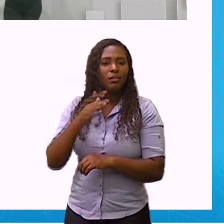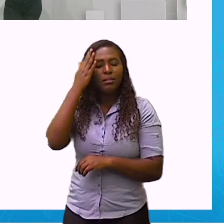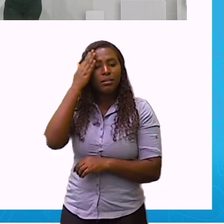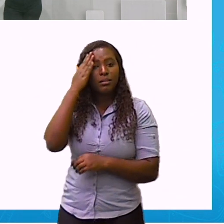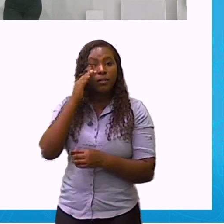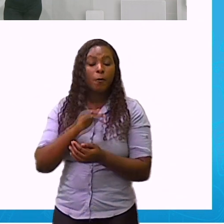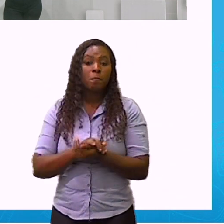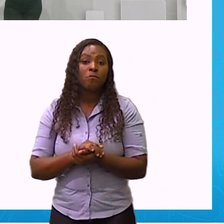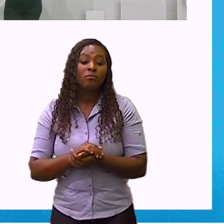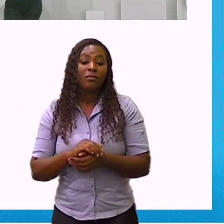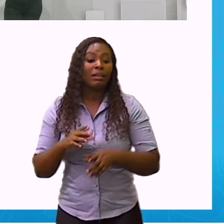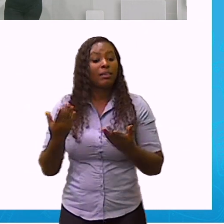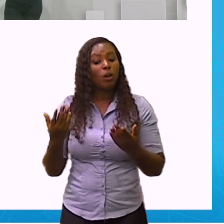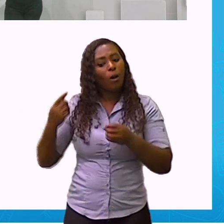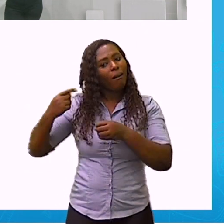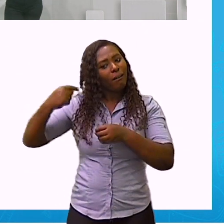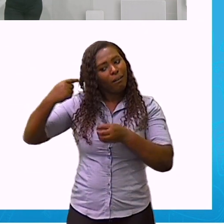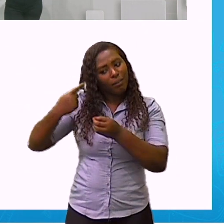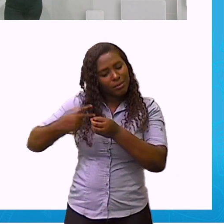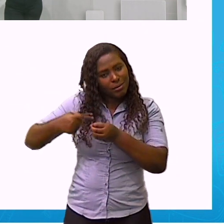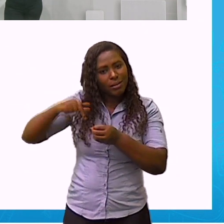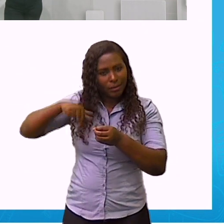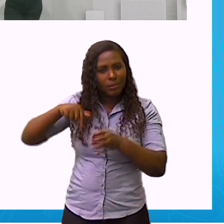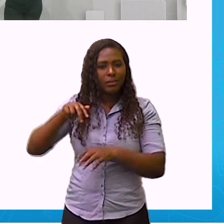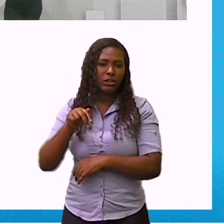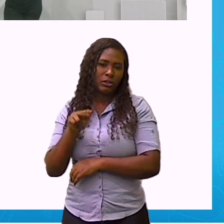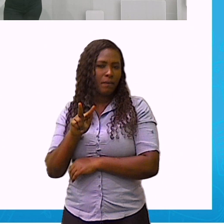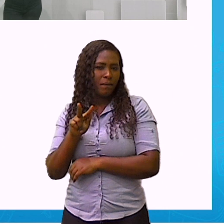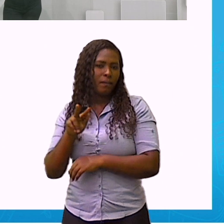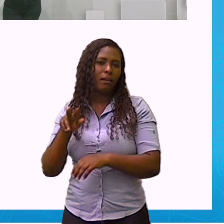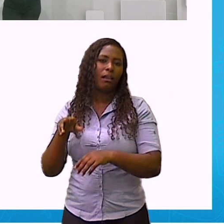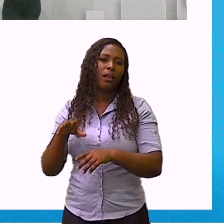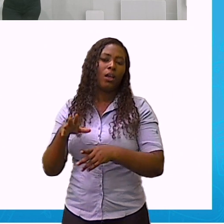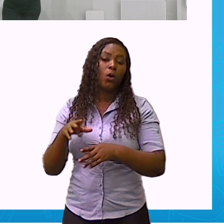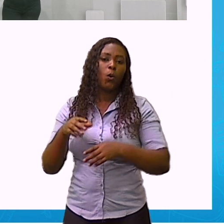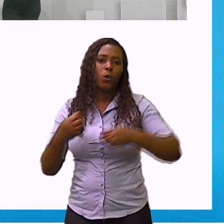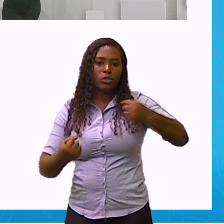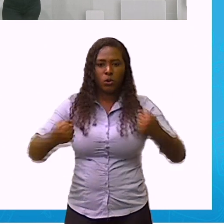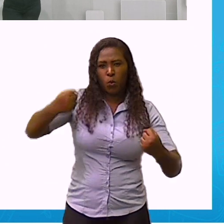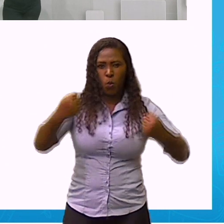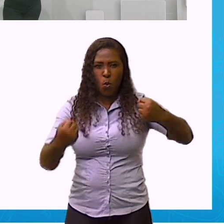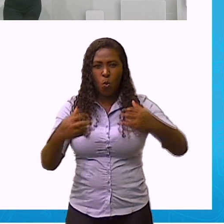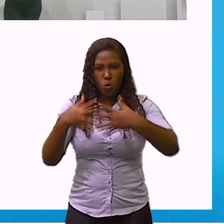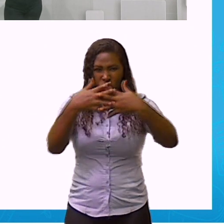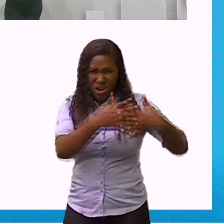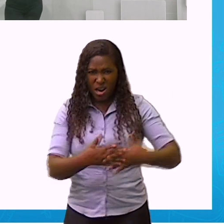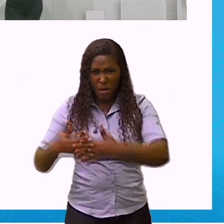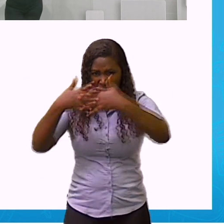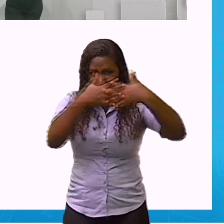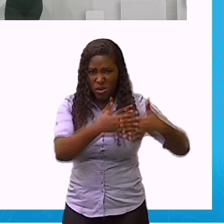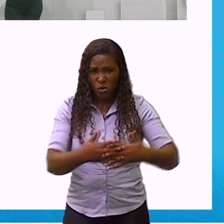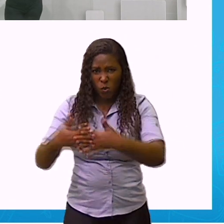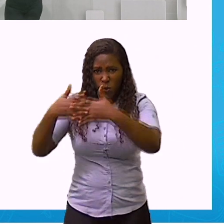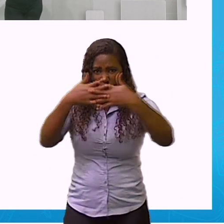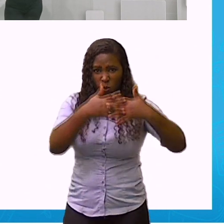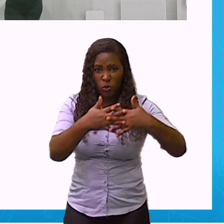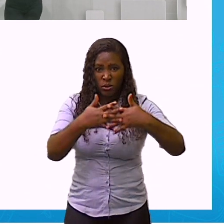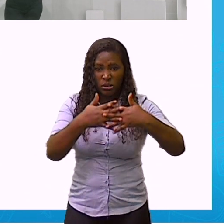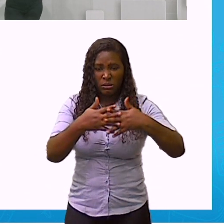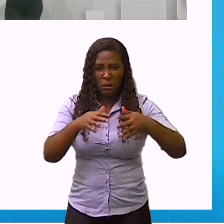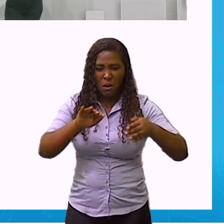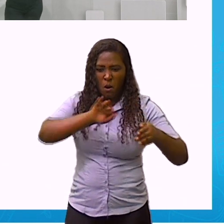de carro-pipa e houve distribuição de água mineral pela Samarco, a empresa controlada pela Vale,